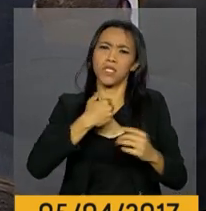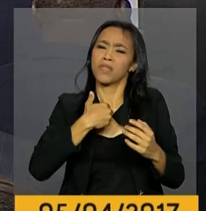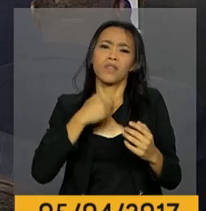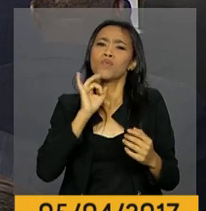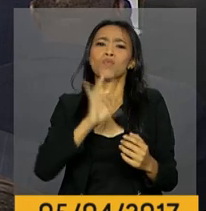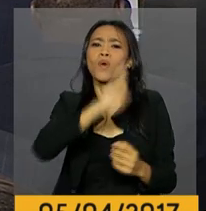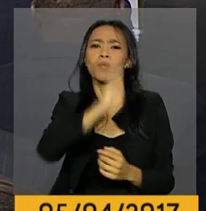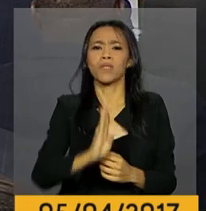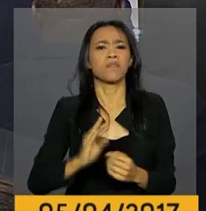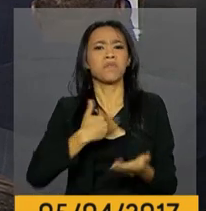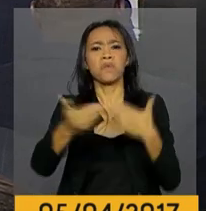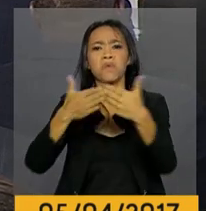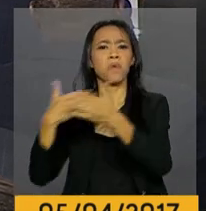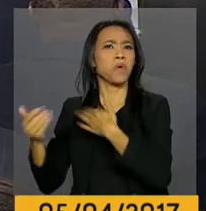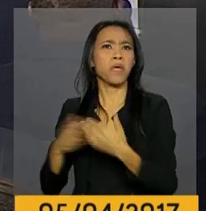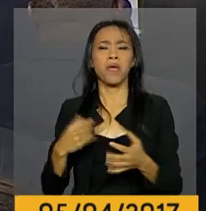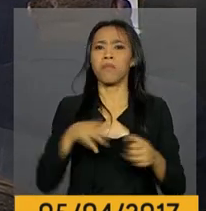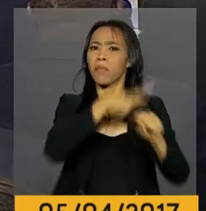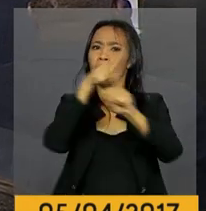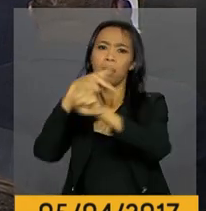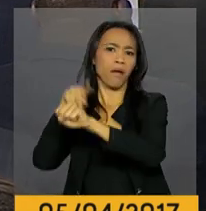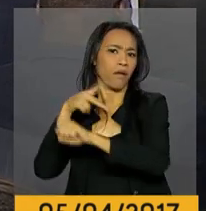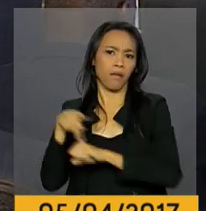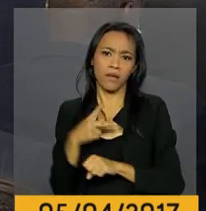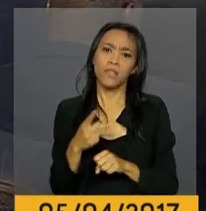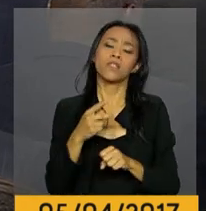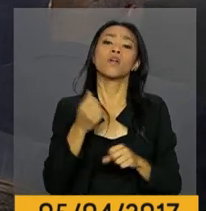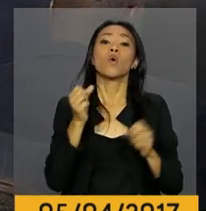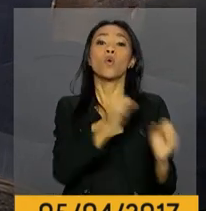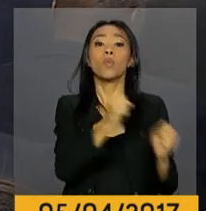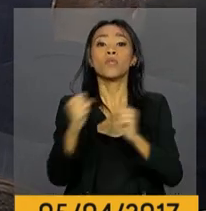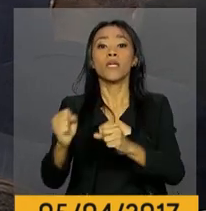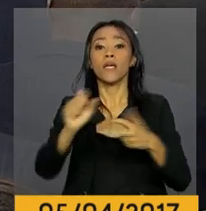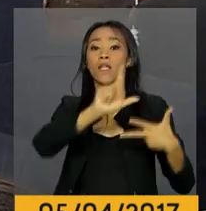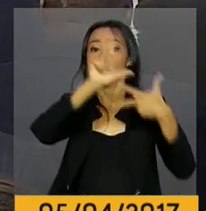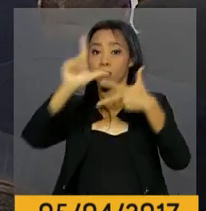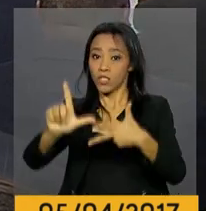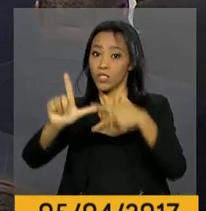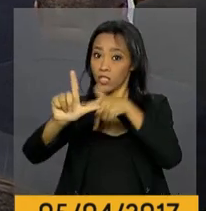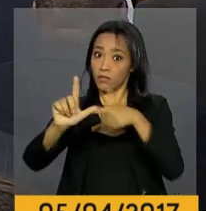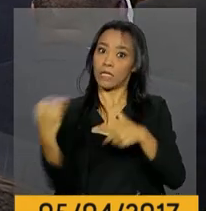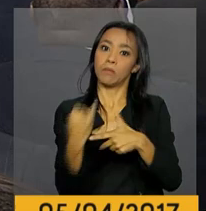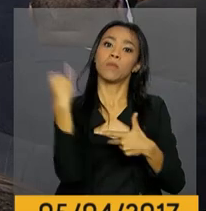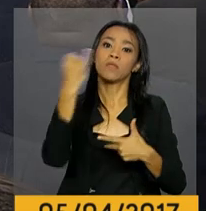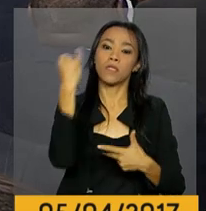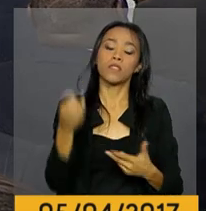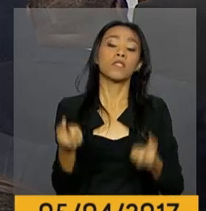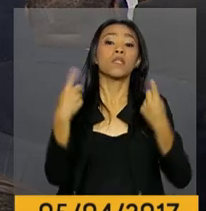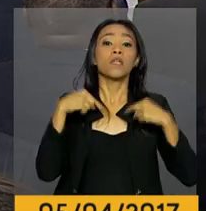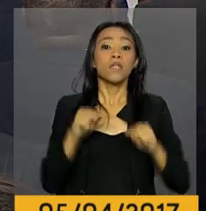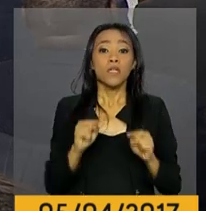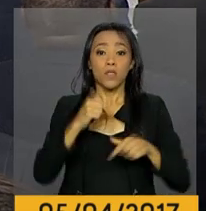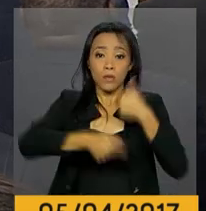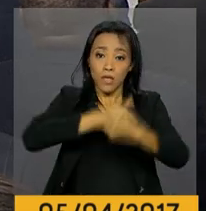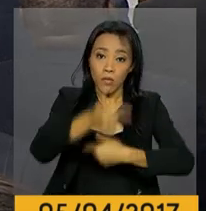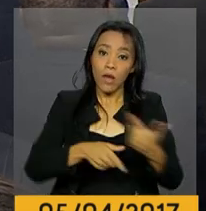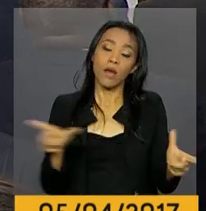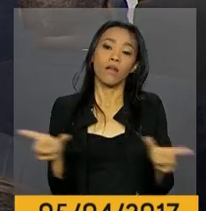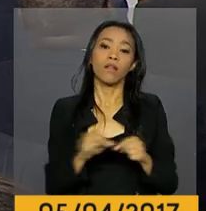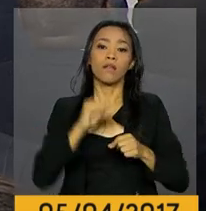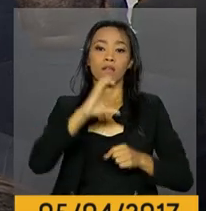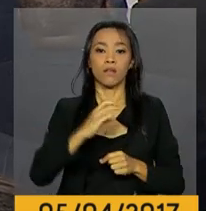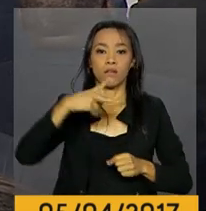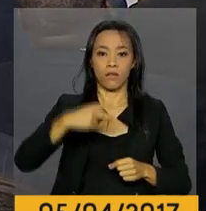eh o legislativo sempre tem uma função eh Fundamental e dimensão parlamentar da cplp tem aberto